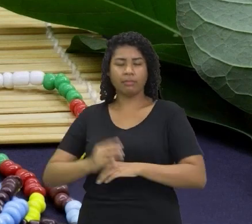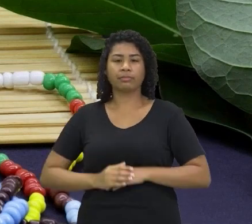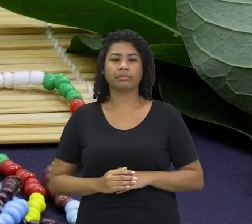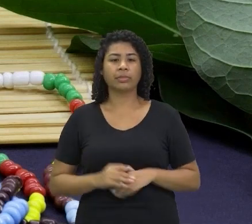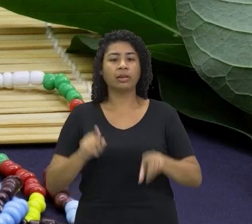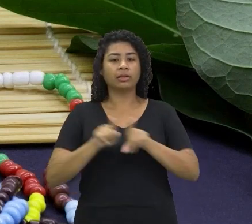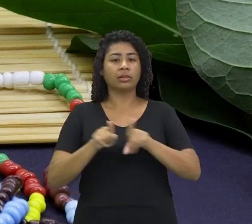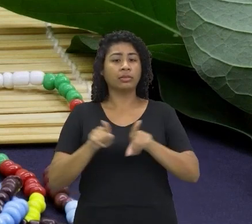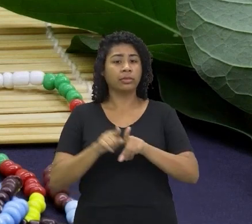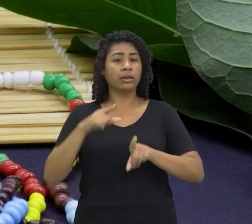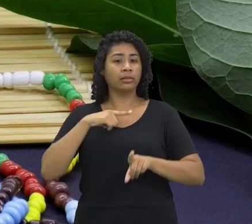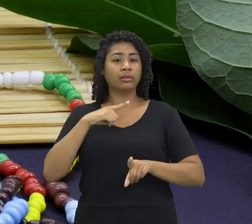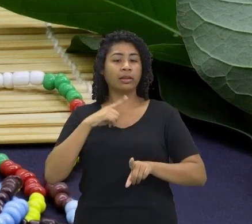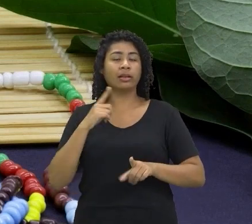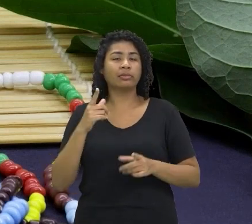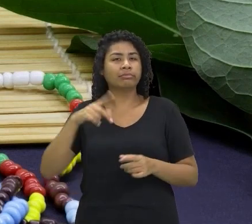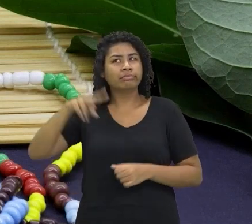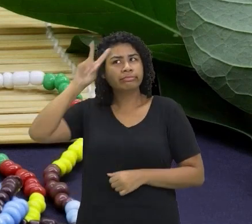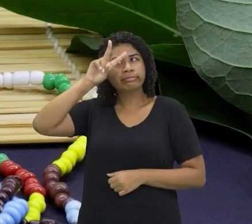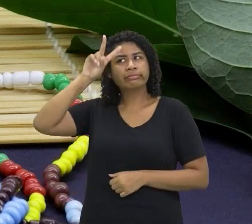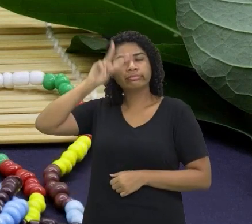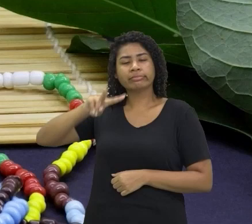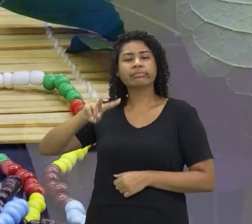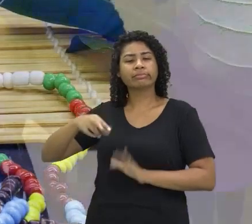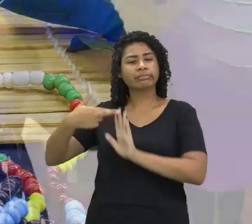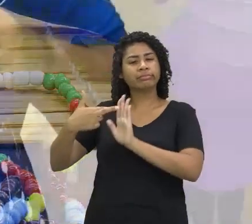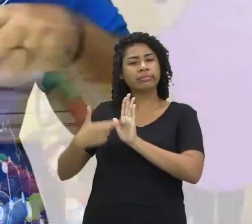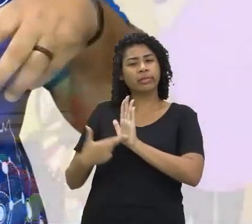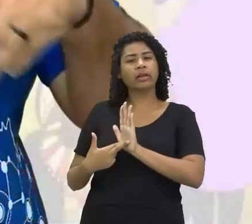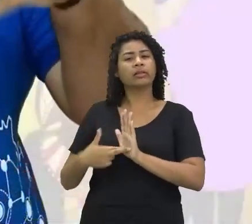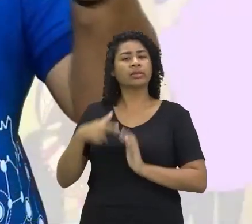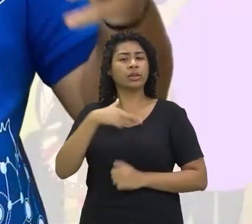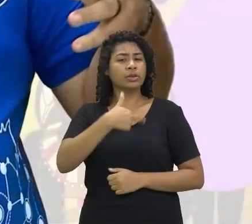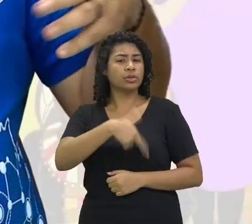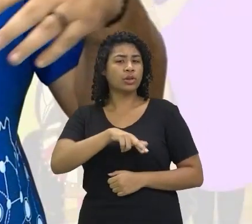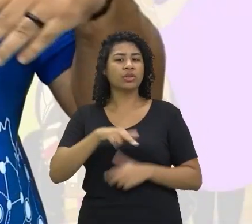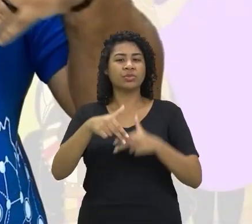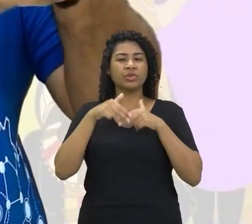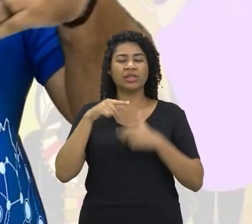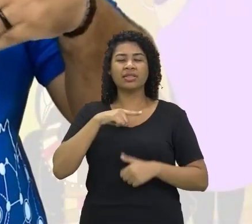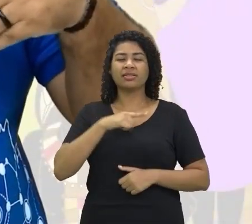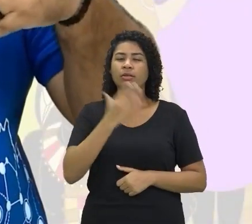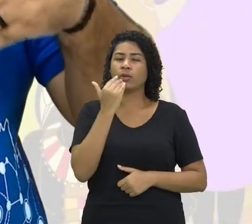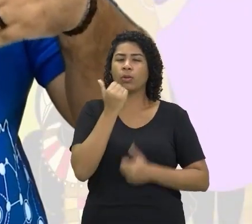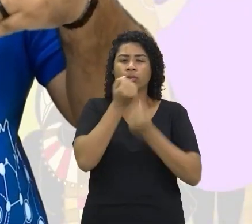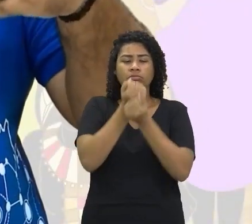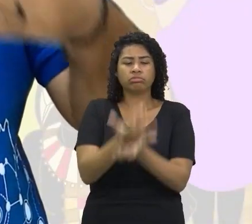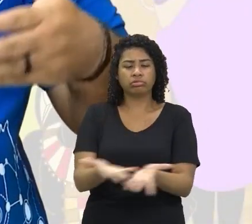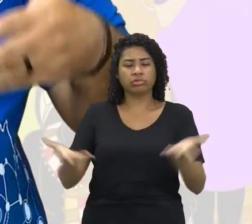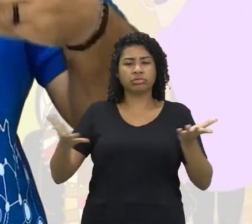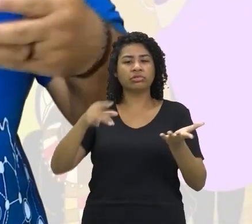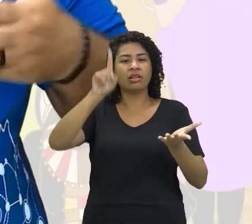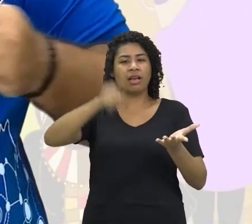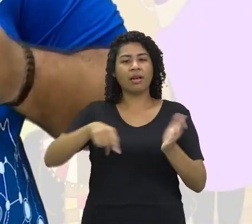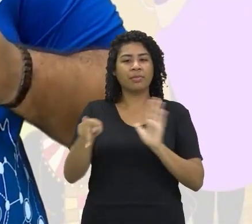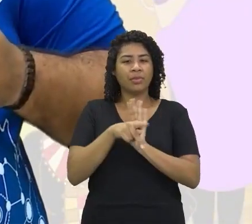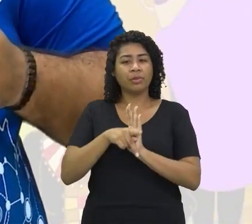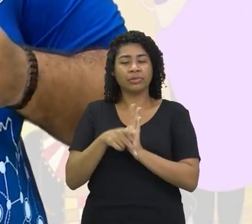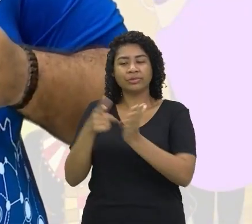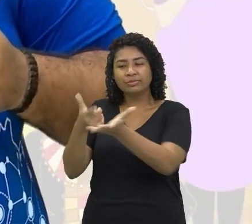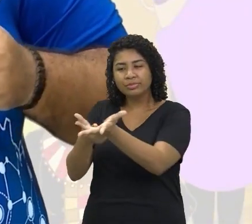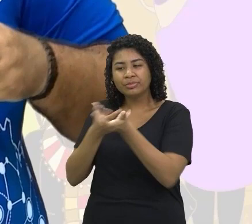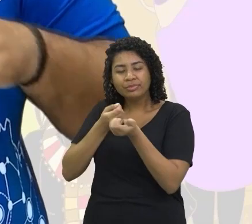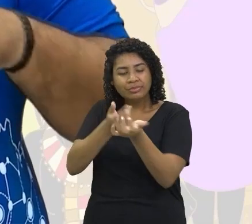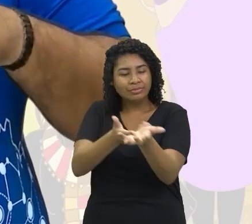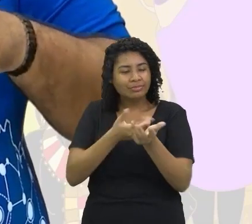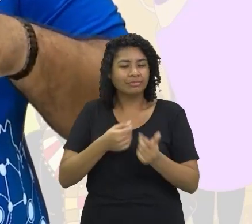preceitos religiosos. E é desses alimentos que são preparados grandes banquetes de refeições para os membros da comunidade convidados.